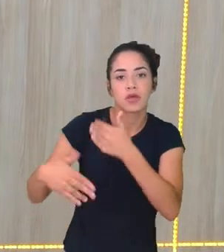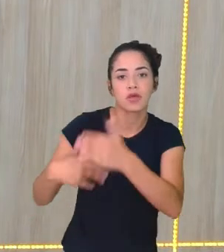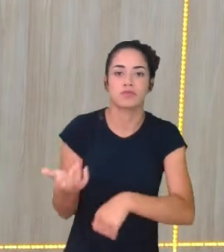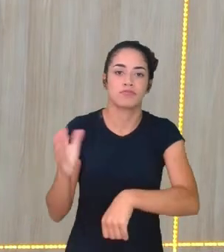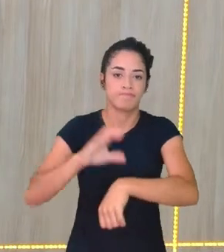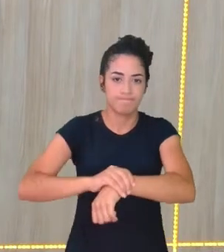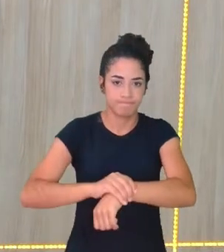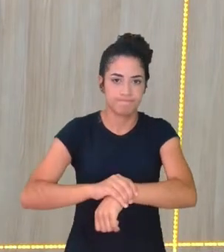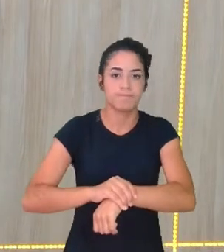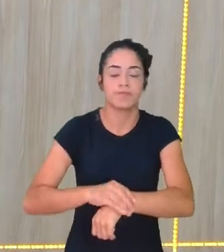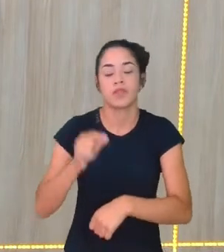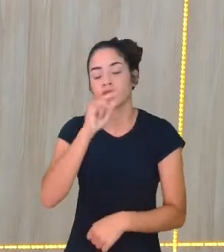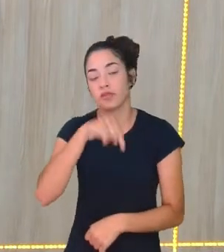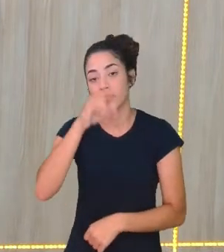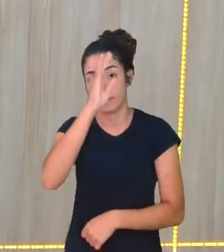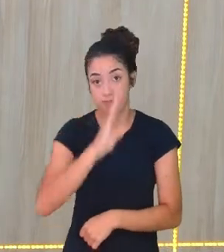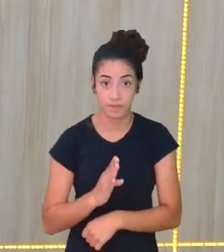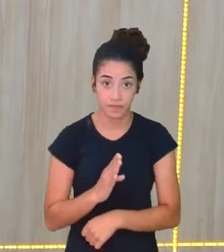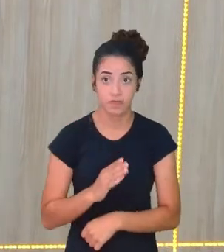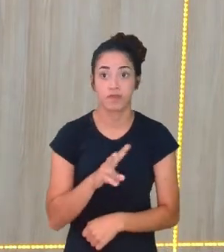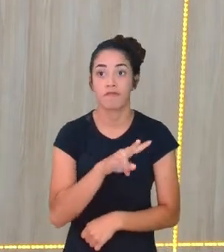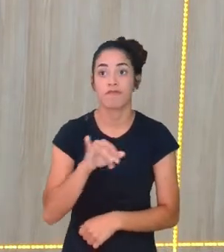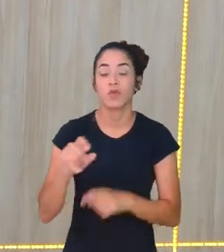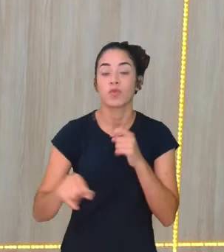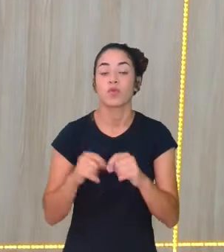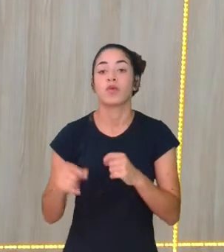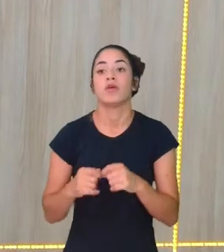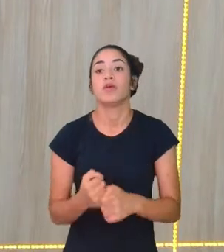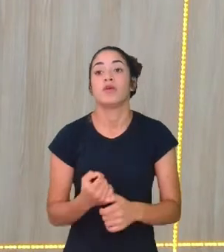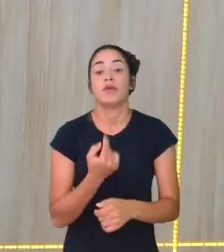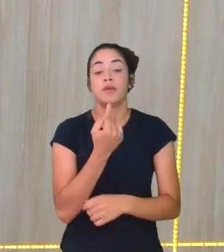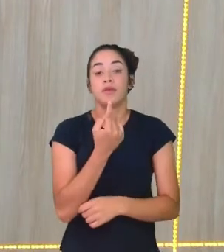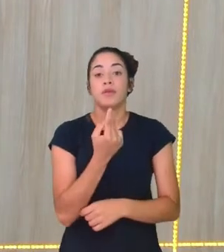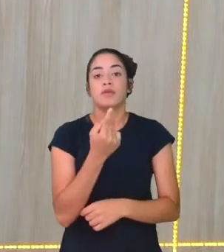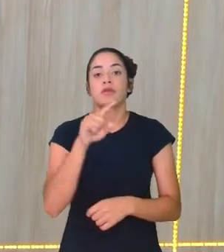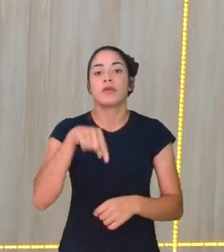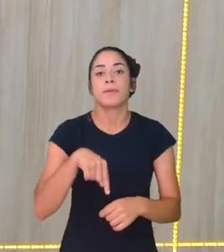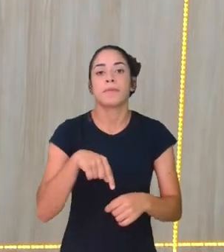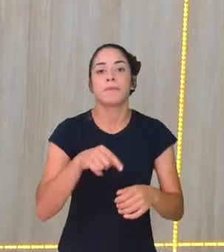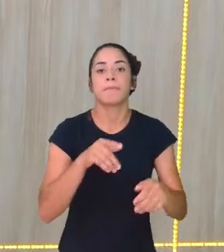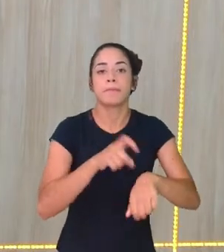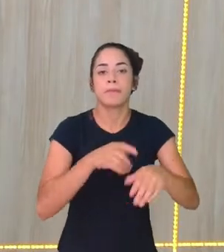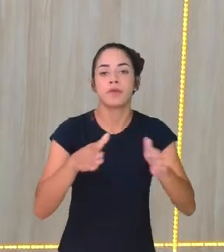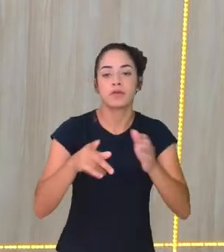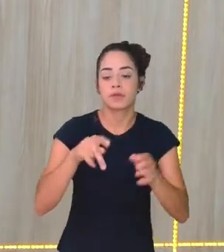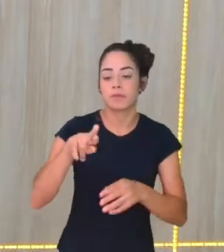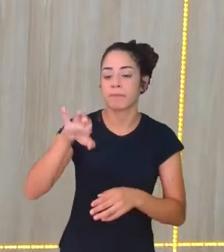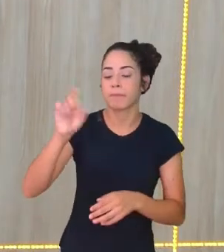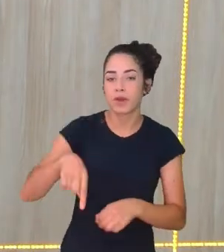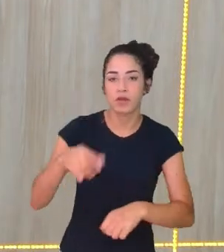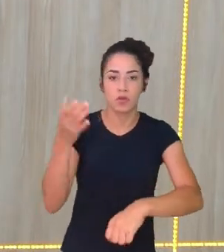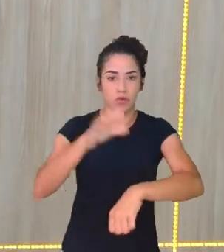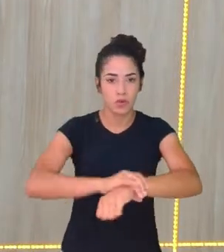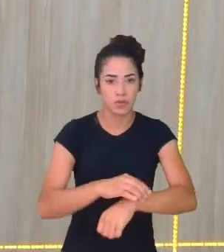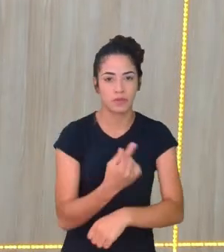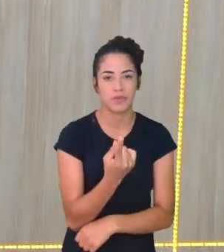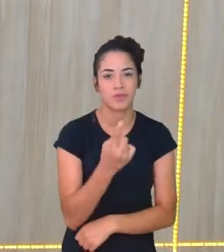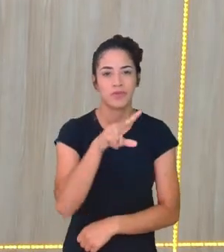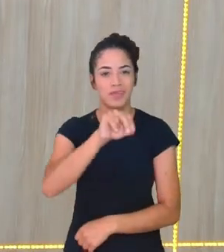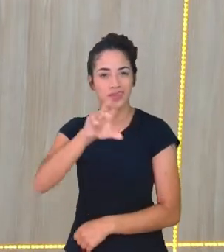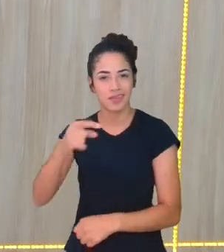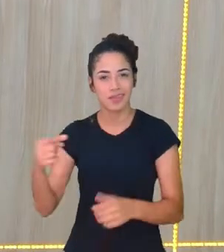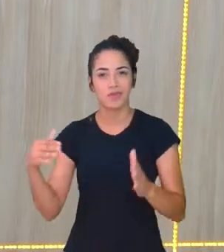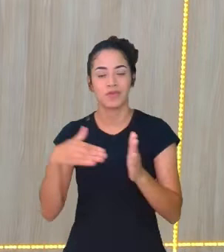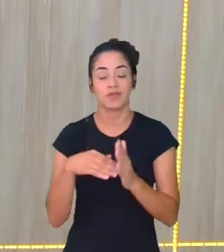né do Brasil vai ser o que a gente chama de período pré-colonial 1500 1530 e eu explico